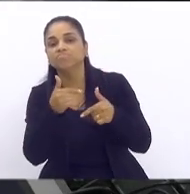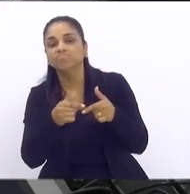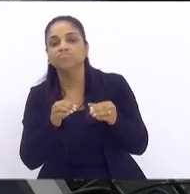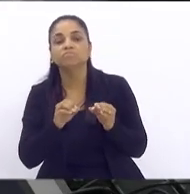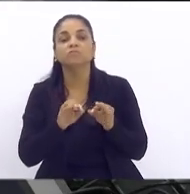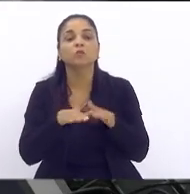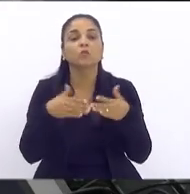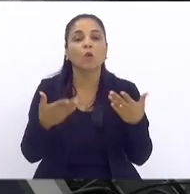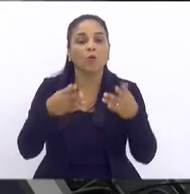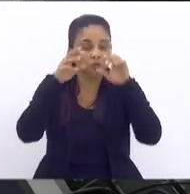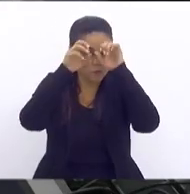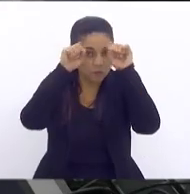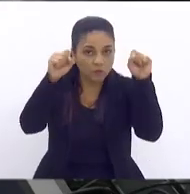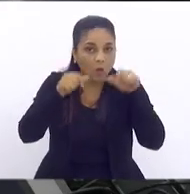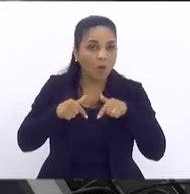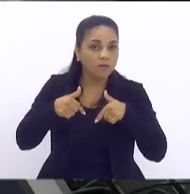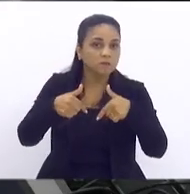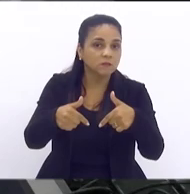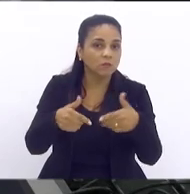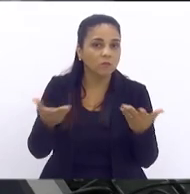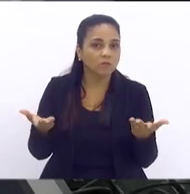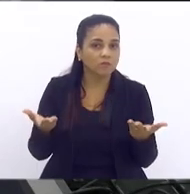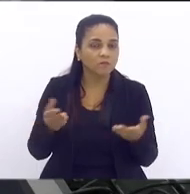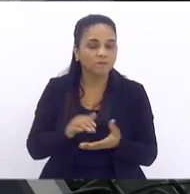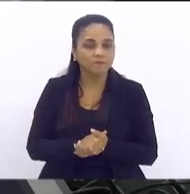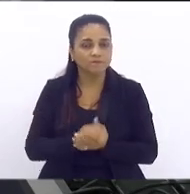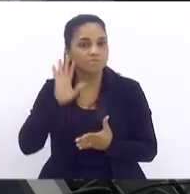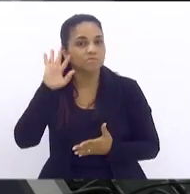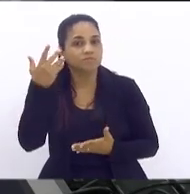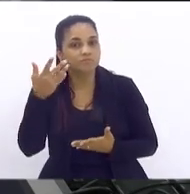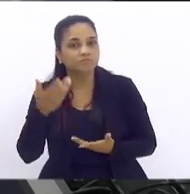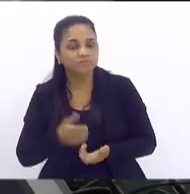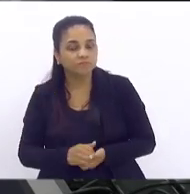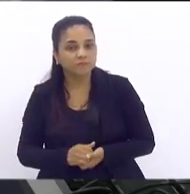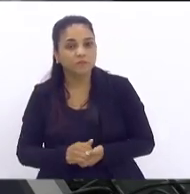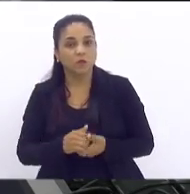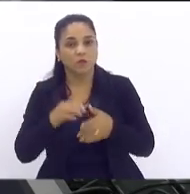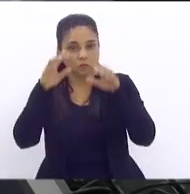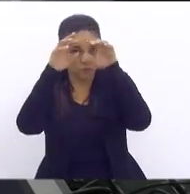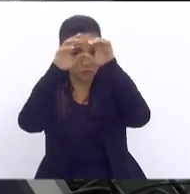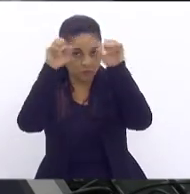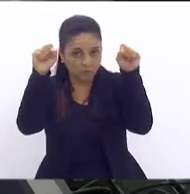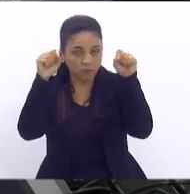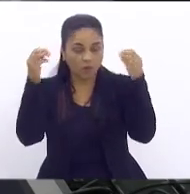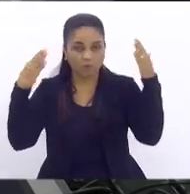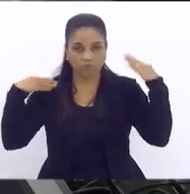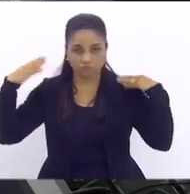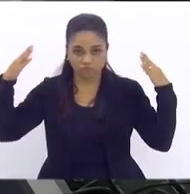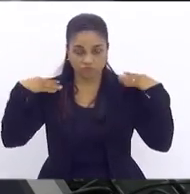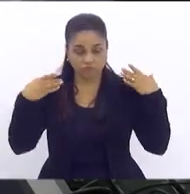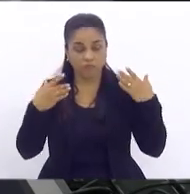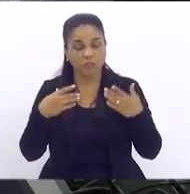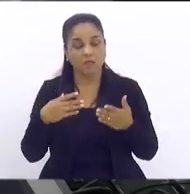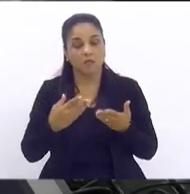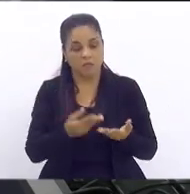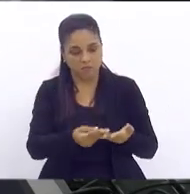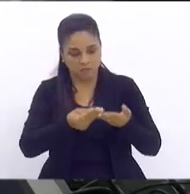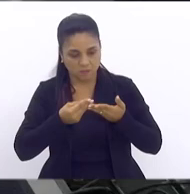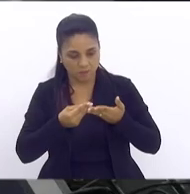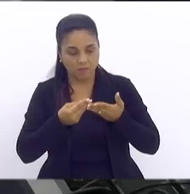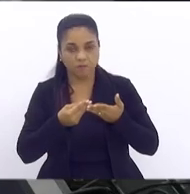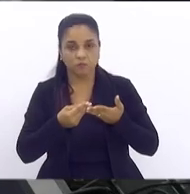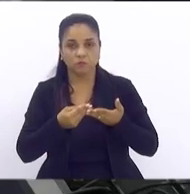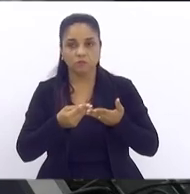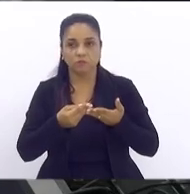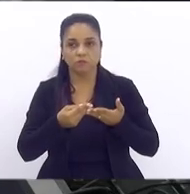tribunal? Então, senhor deputado, no tribunal, quando a gente recebeu a convocação, né, sabemos que um dos